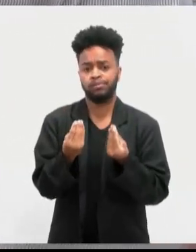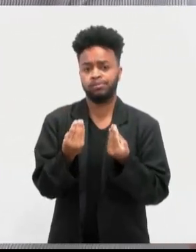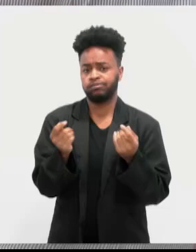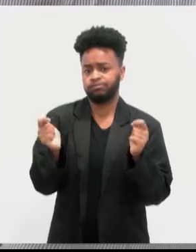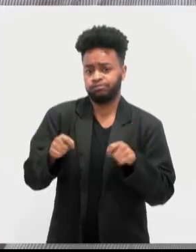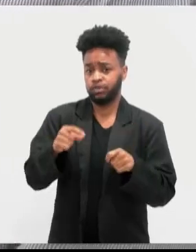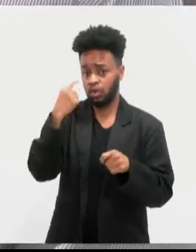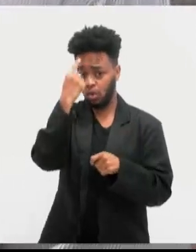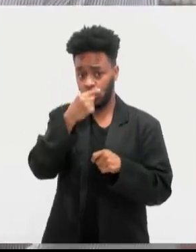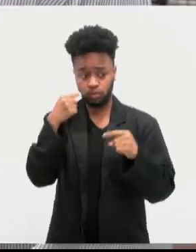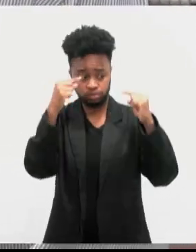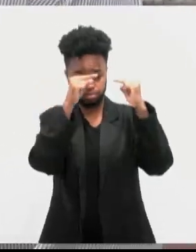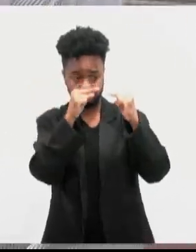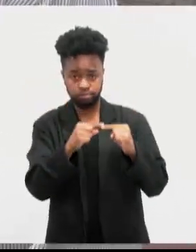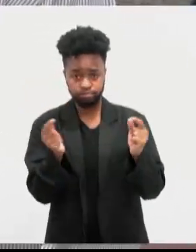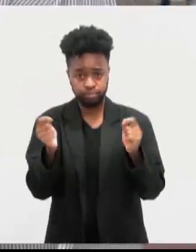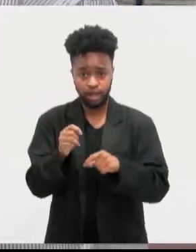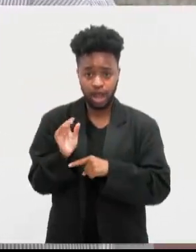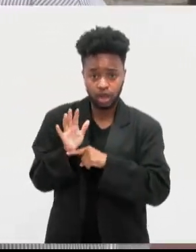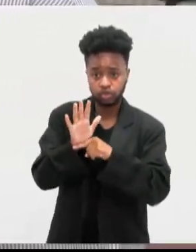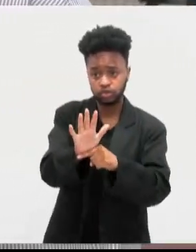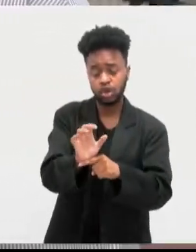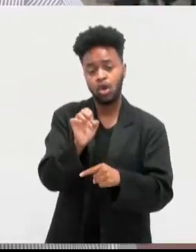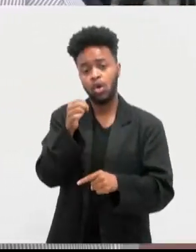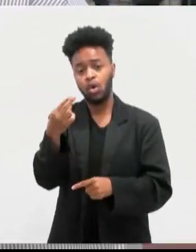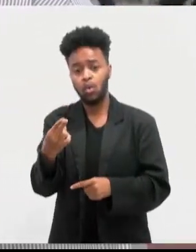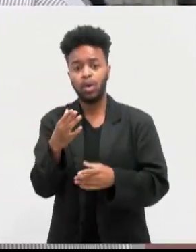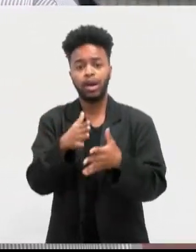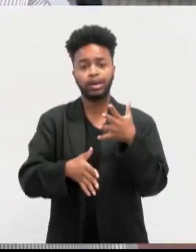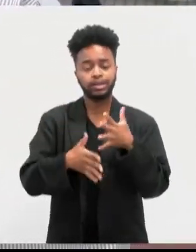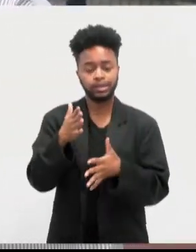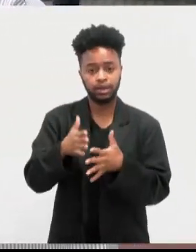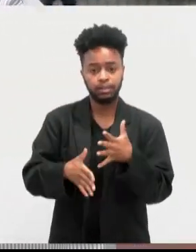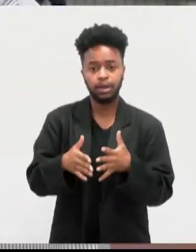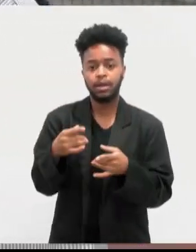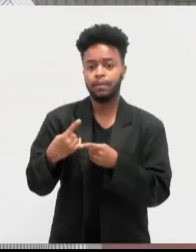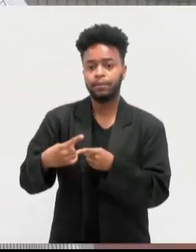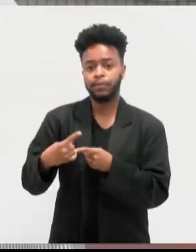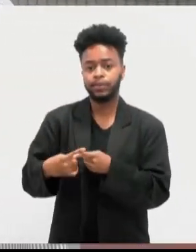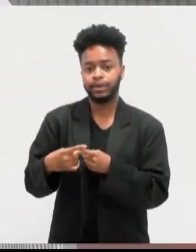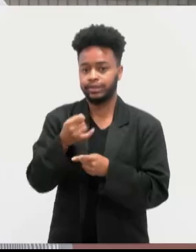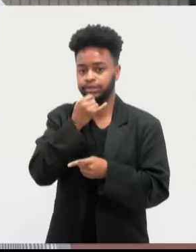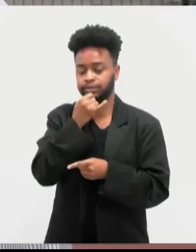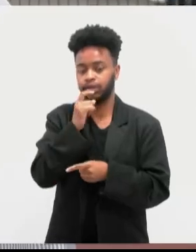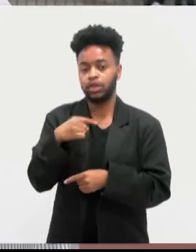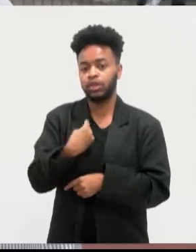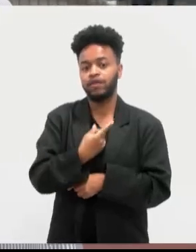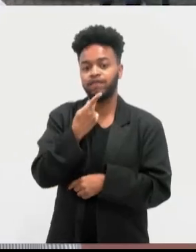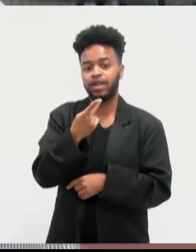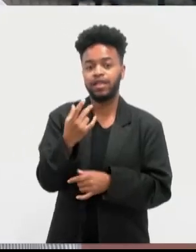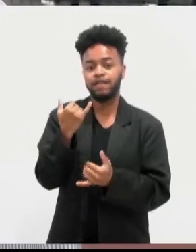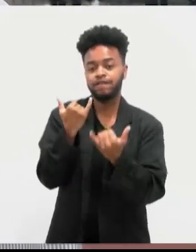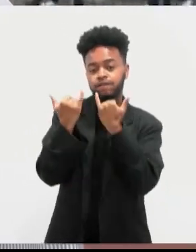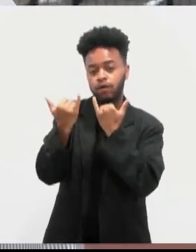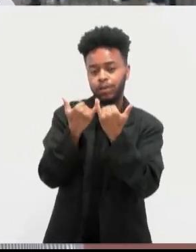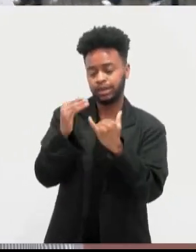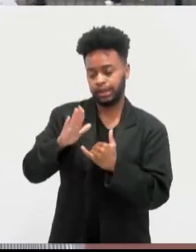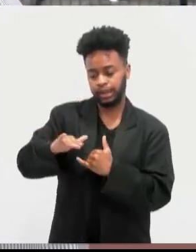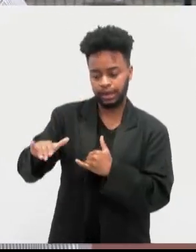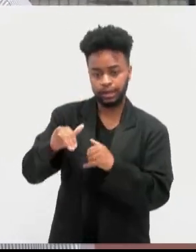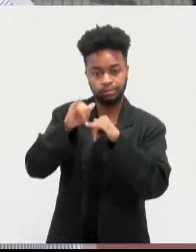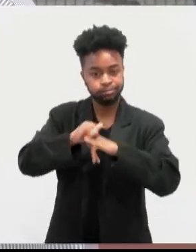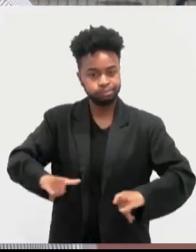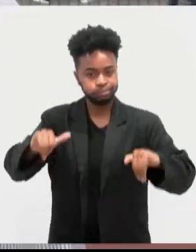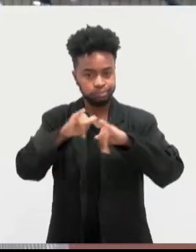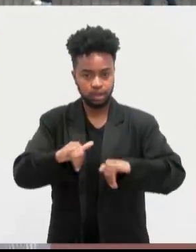reconhecimento facial pode ajudar ou prejudicar, quando a gente diz assim, vazar os dados dessas crianças,